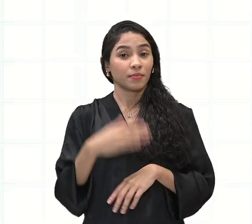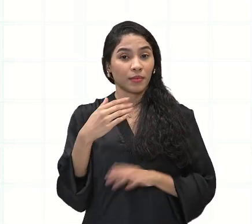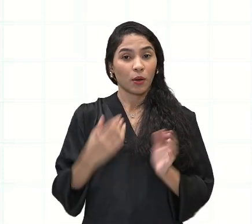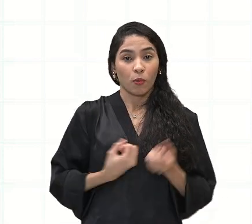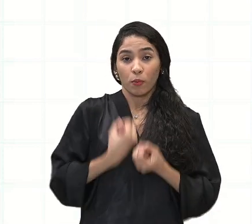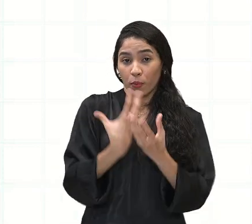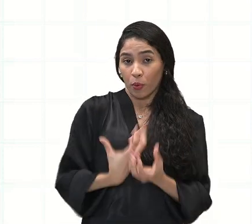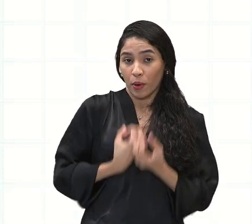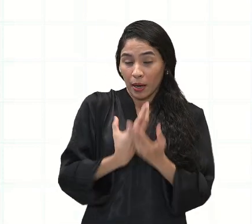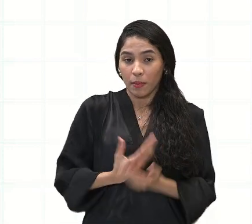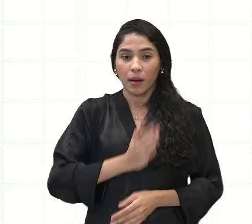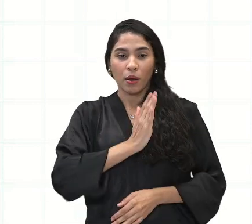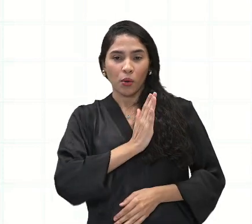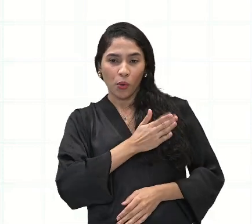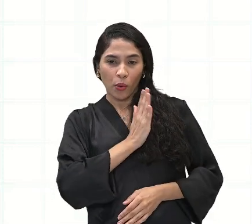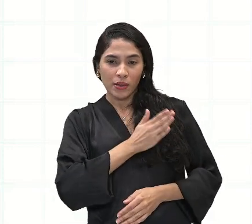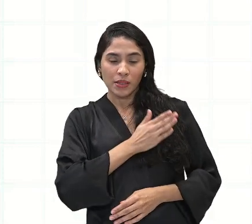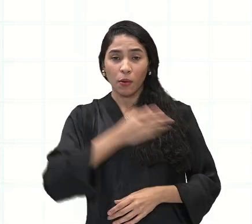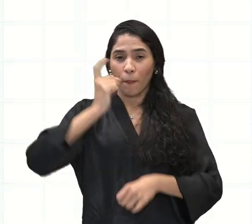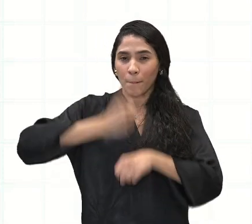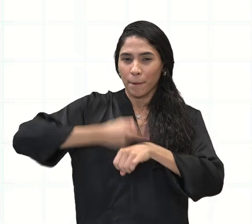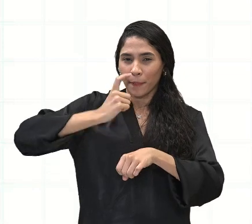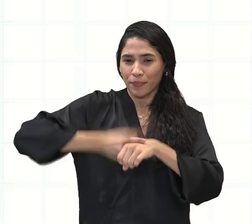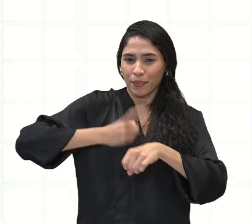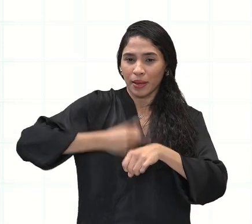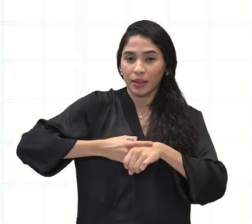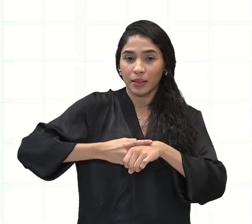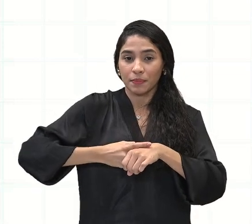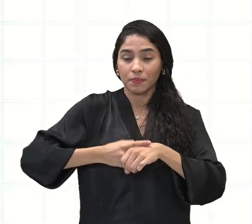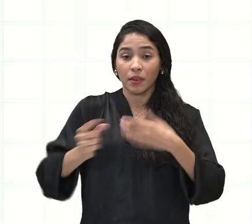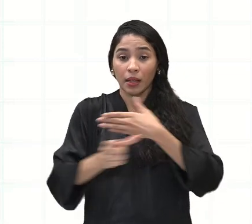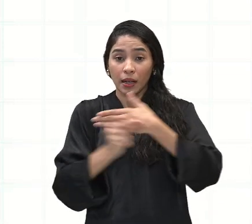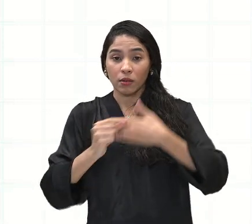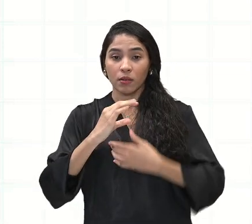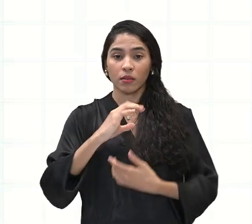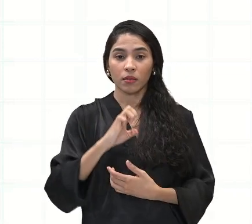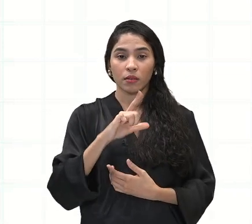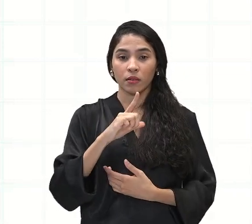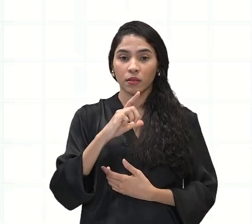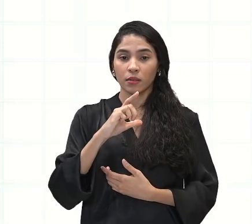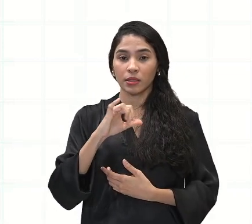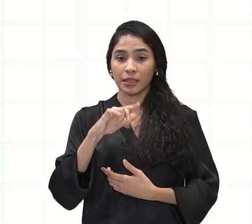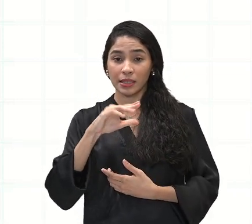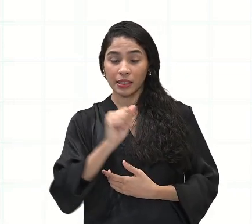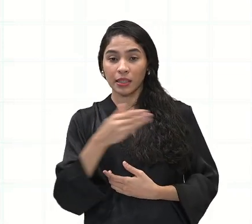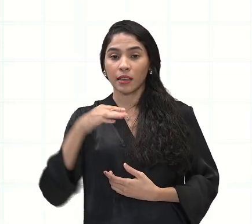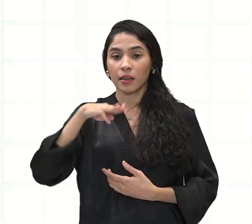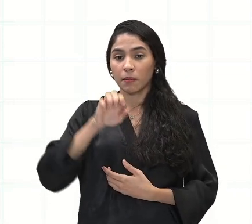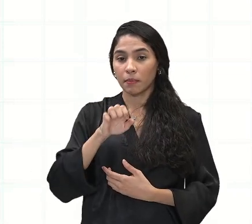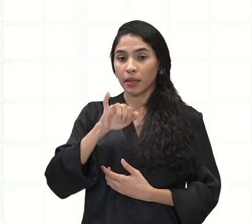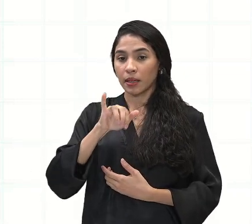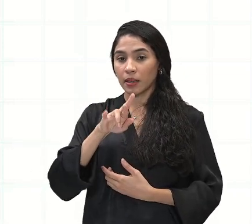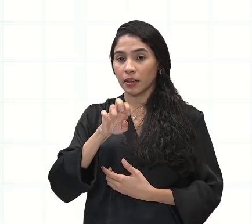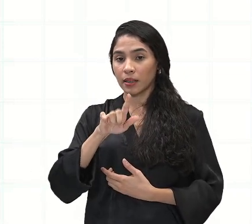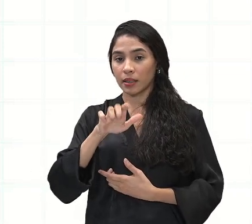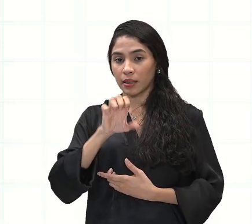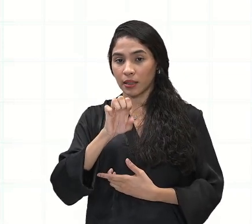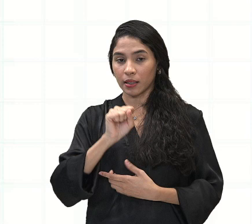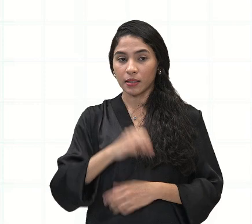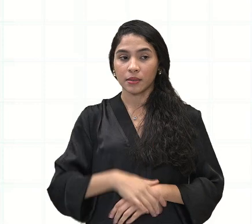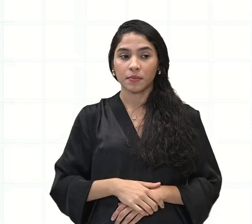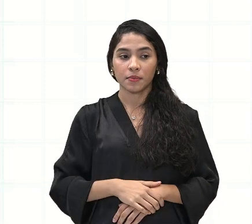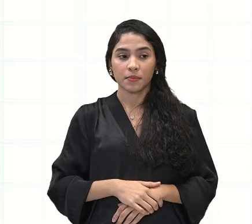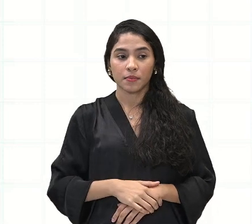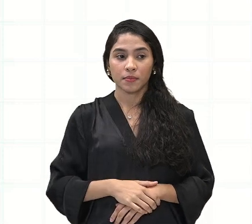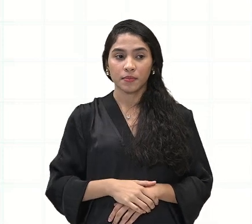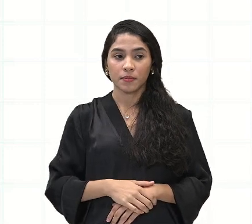poema Coração de Pedra, da nossa queridíssima Cecília Meirelles. E a Cecília Meirelles sabia muito bem